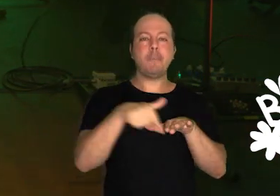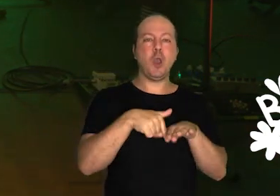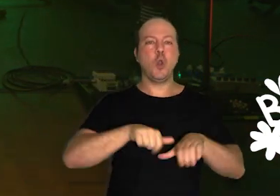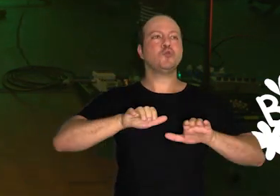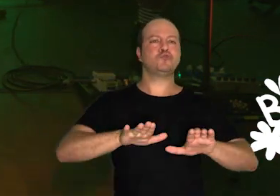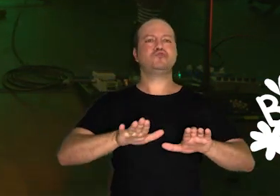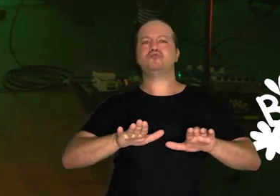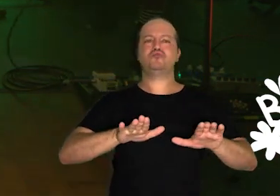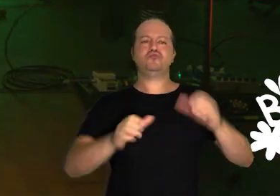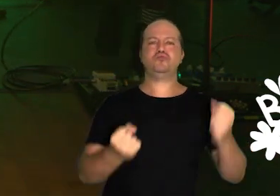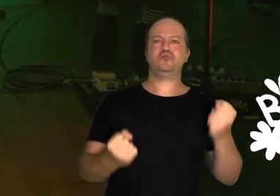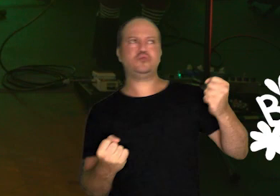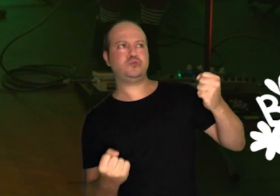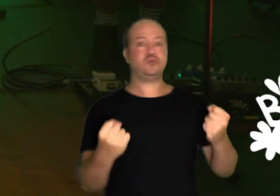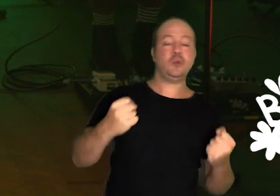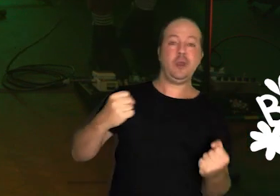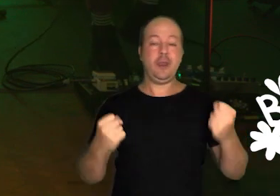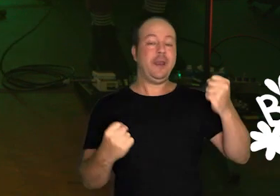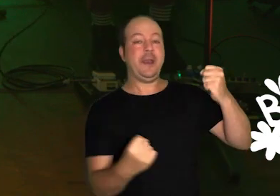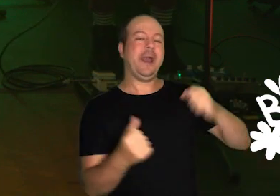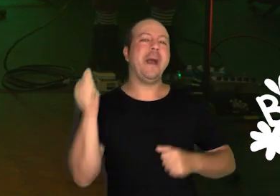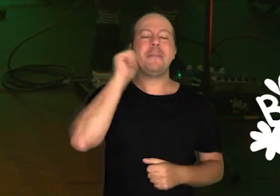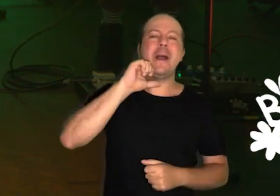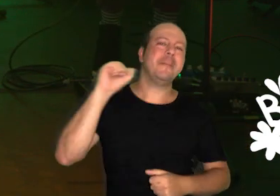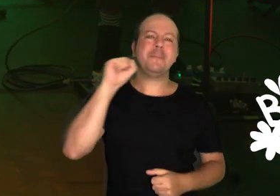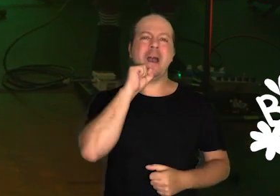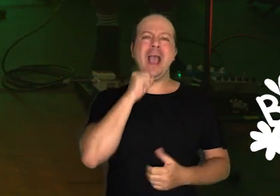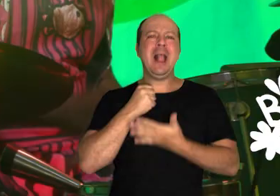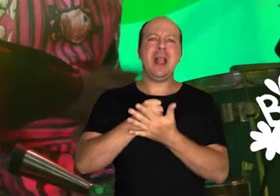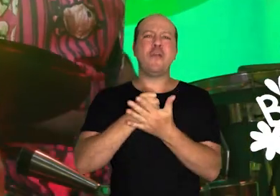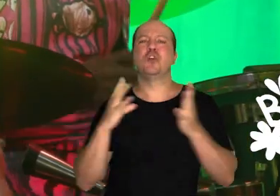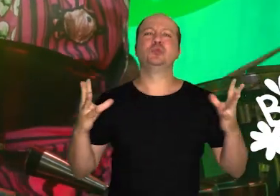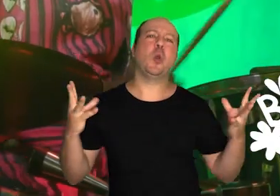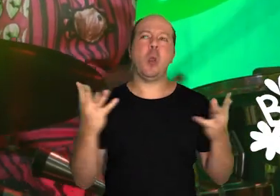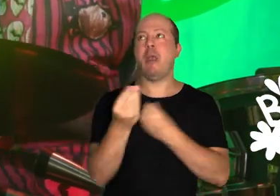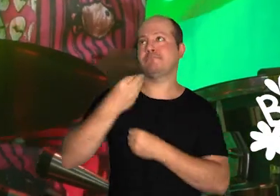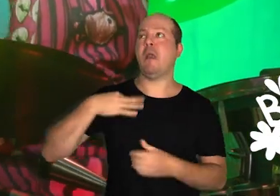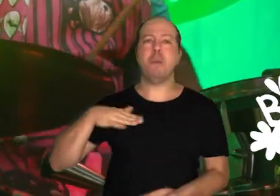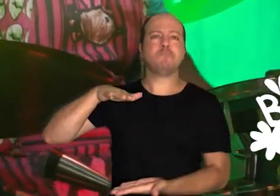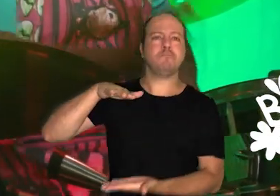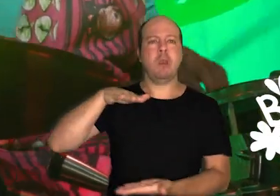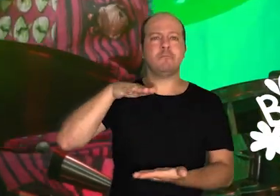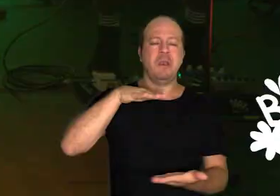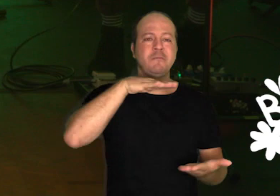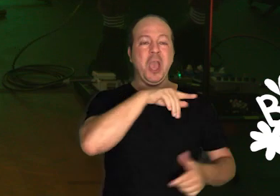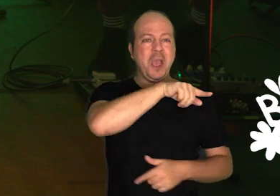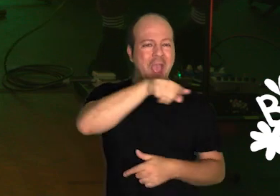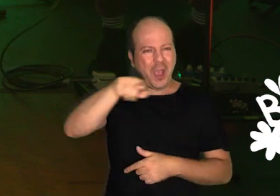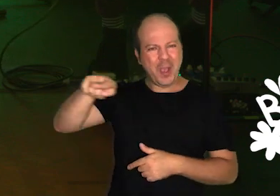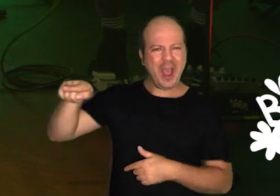Pedal, au, au, au, au, au, au. Levando todo o enxoval. Au, au, au, au, au. E lá